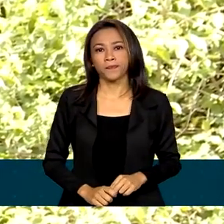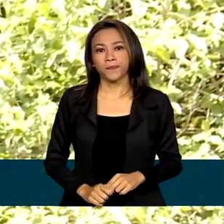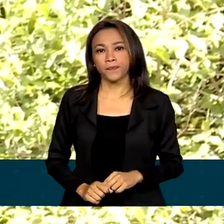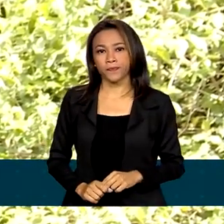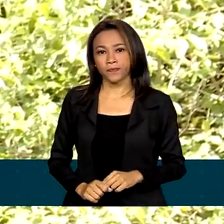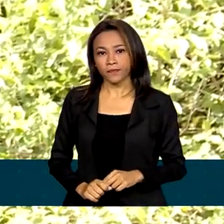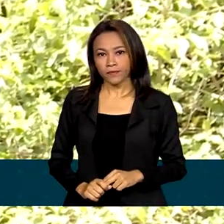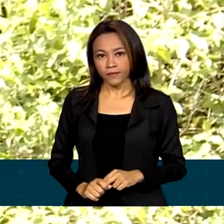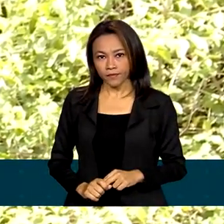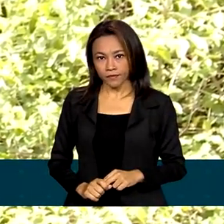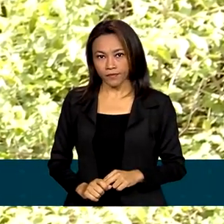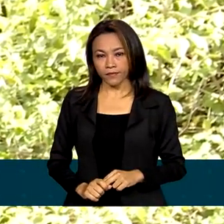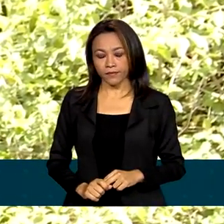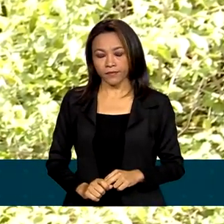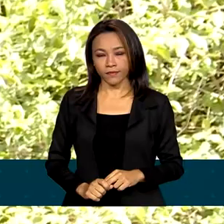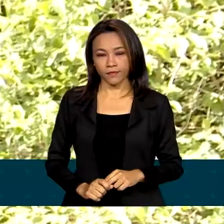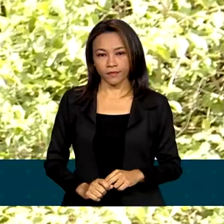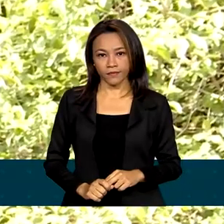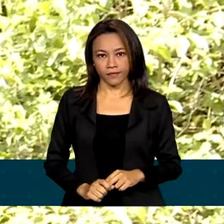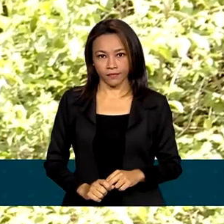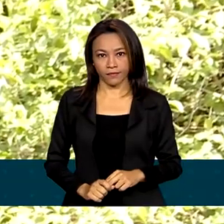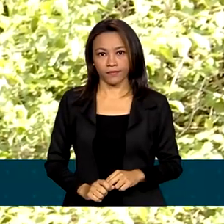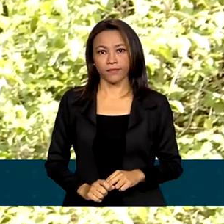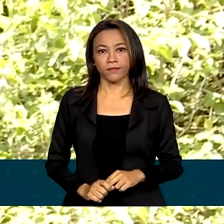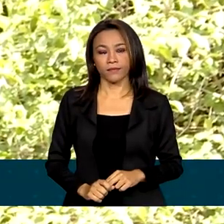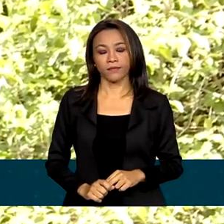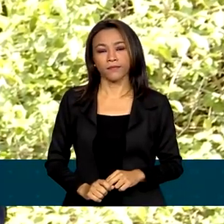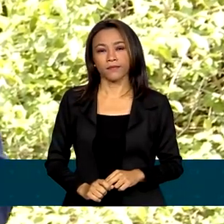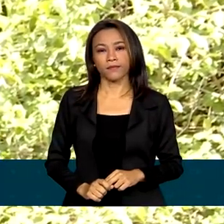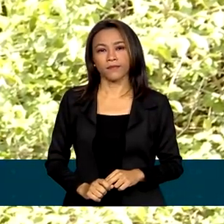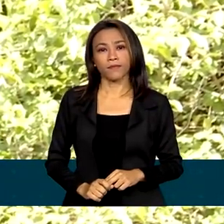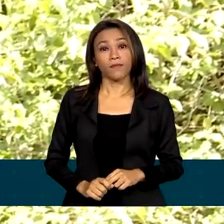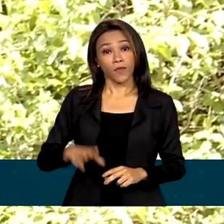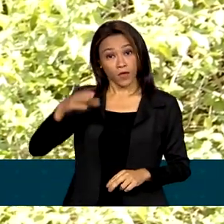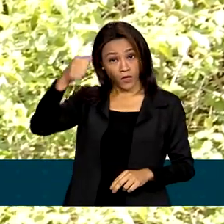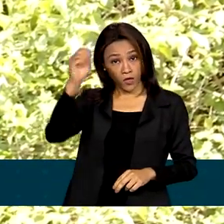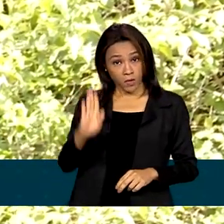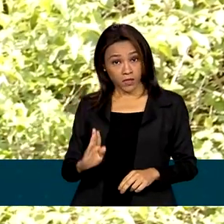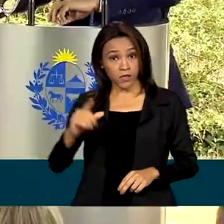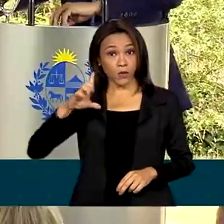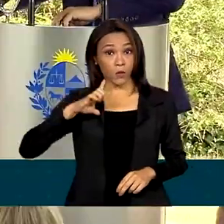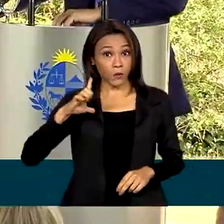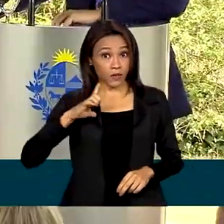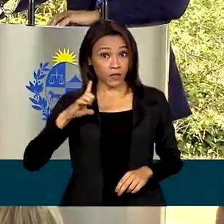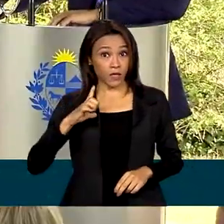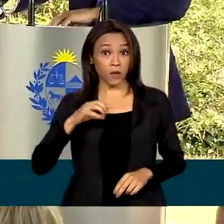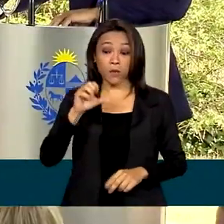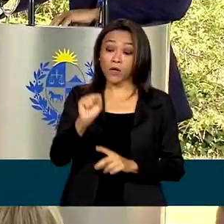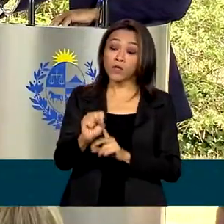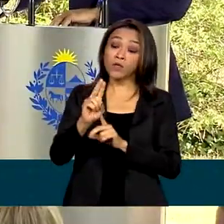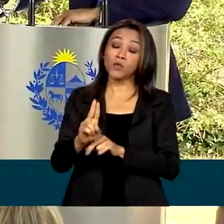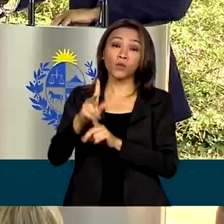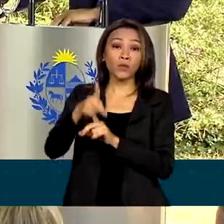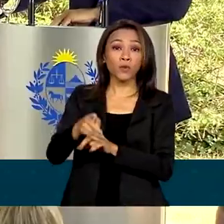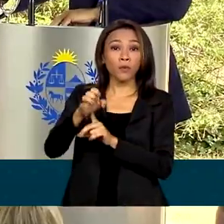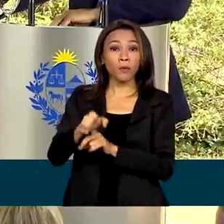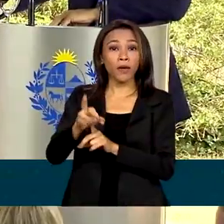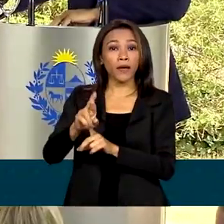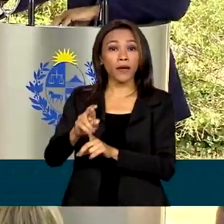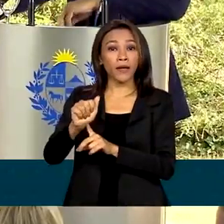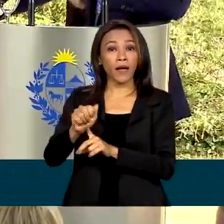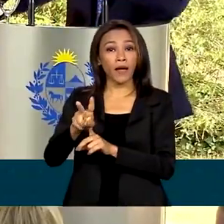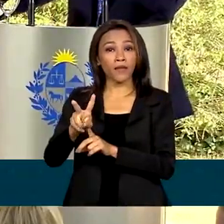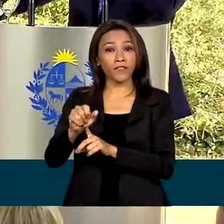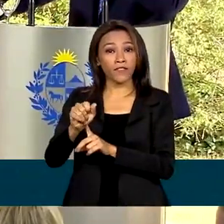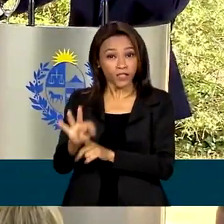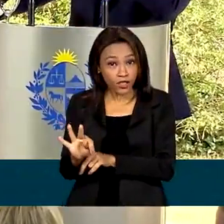un gran aliado, su primer aliado comercial, socio. E do Brasil ter um grande superávit com a China. E que Brasil tenga